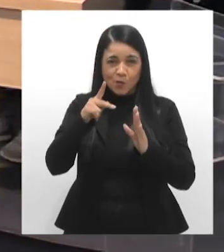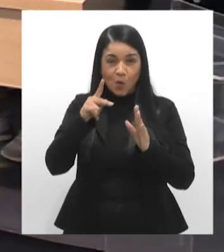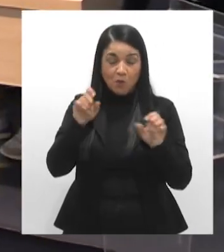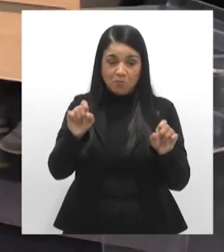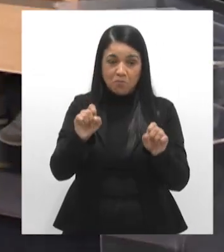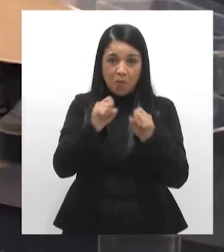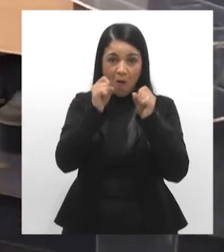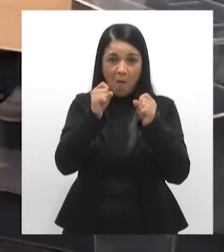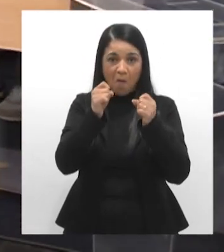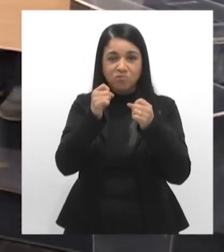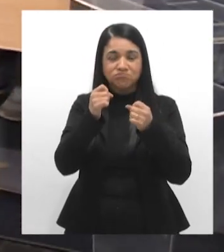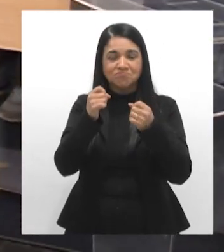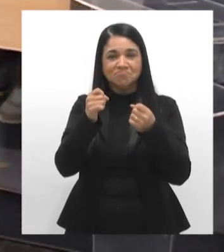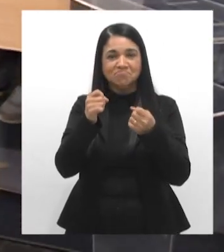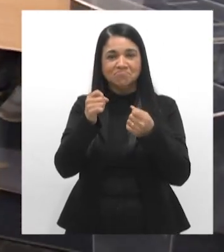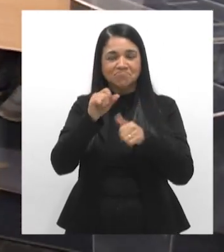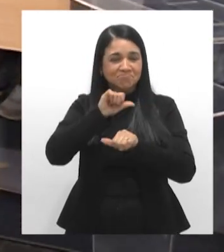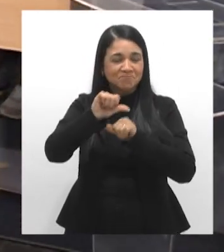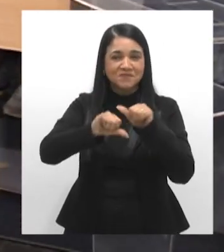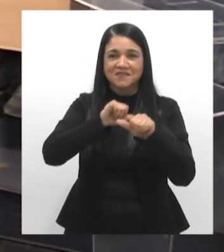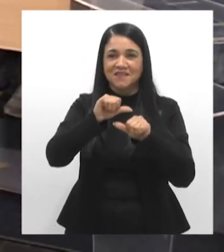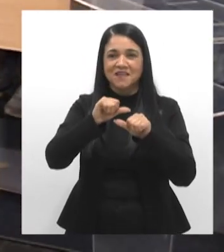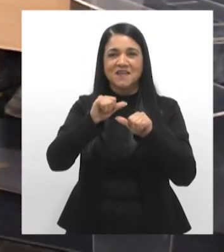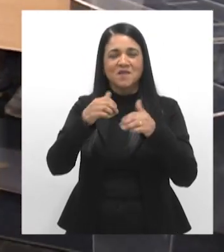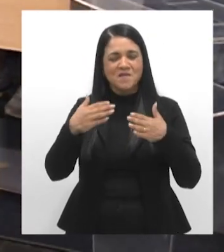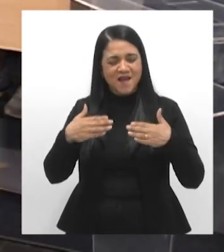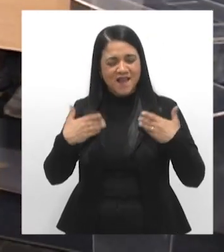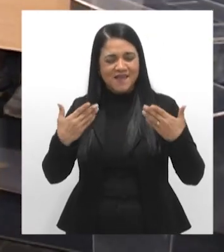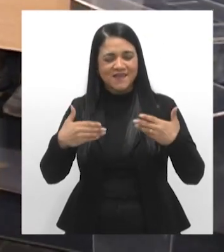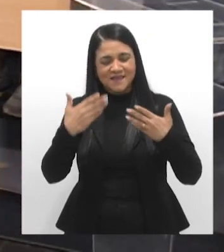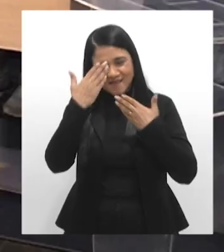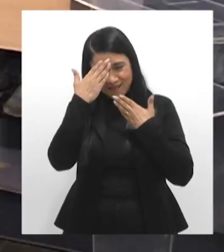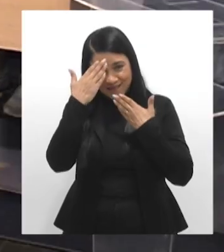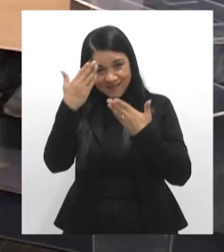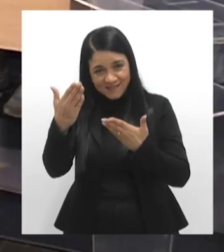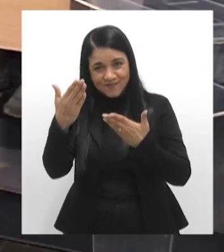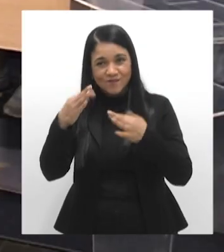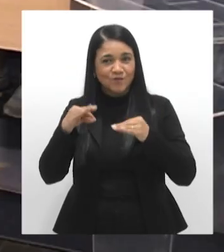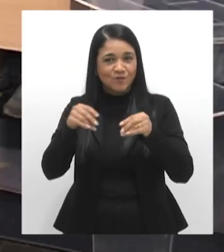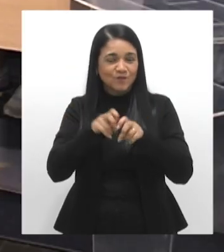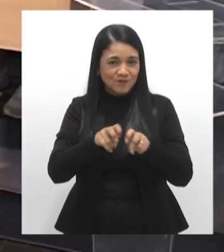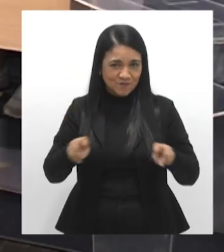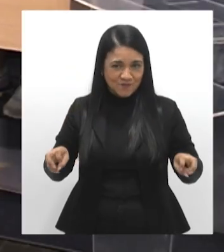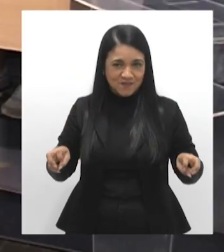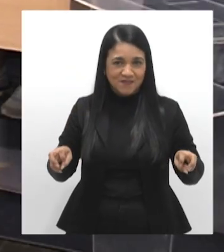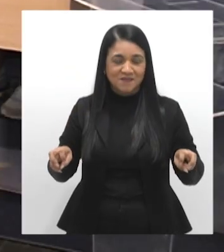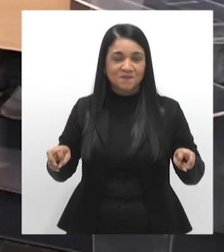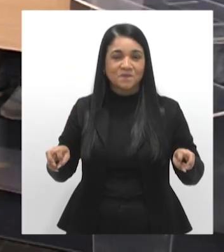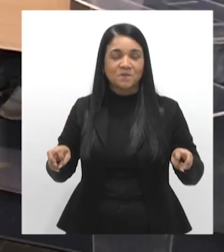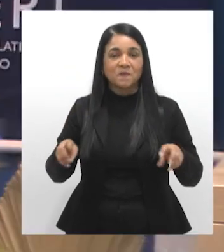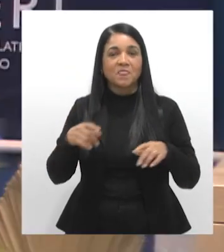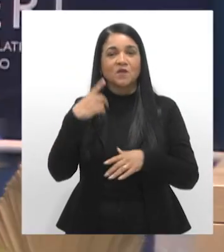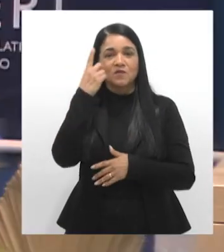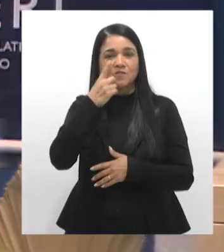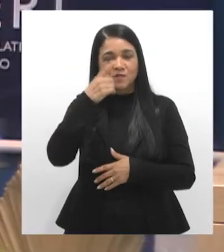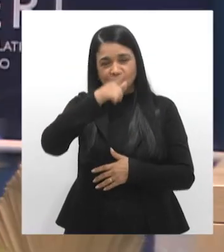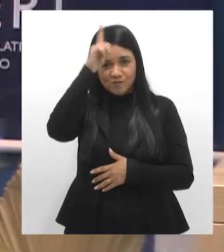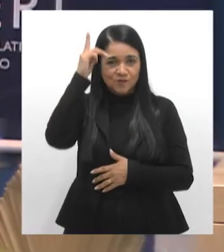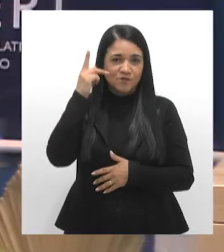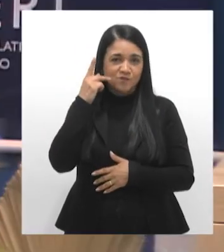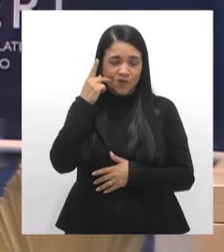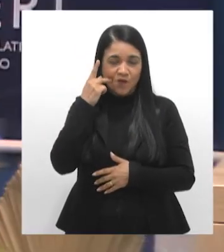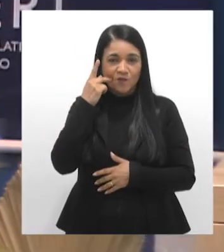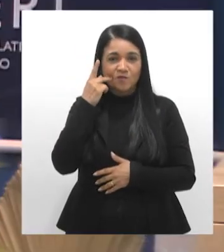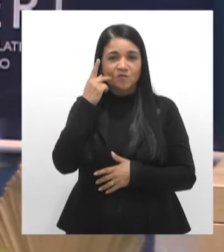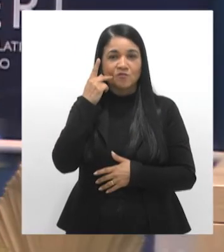Então, eu agradeço aí a... Isso aqui é uma alegria, né? Saudar todos que estão na mesa, saudar o deputado Luiz Paulo, que, como vários